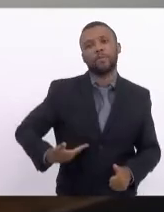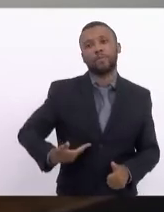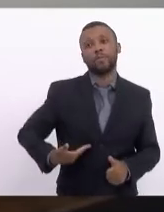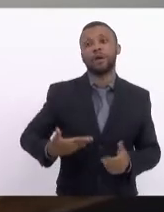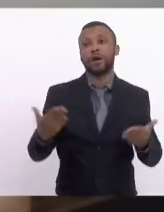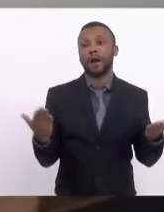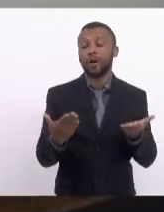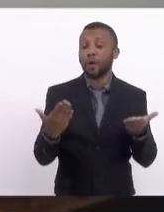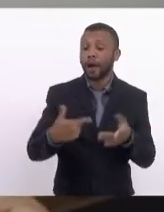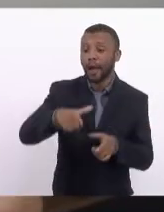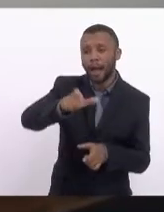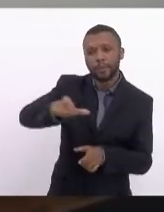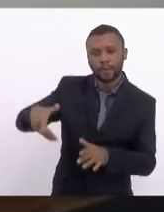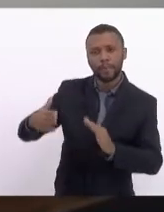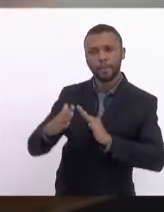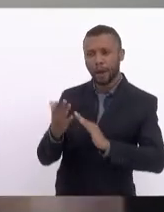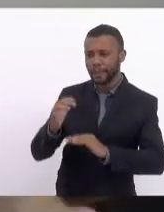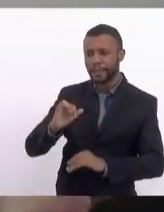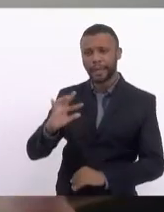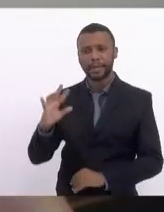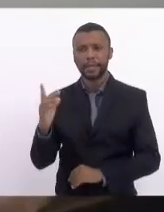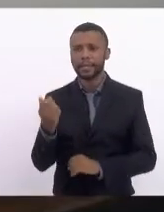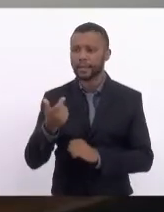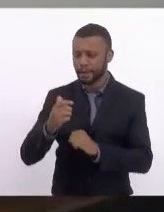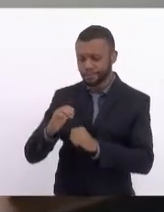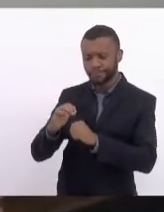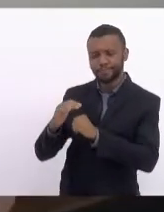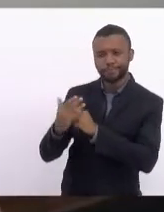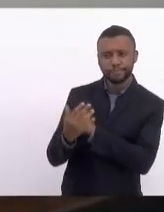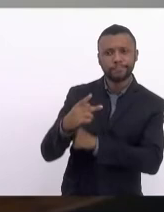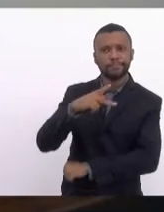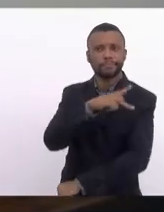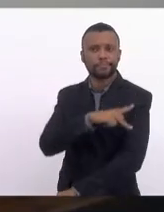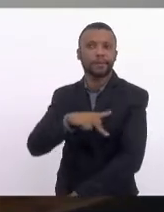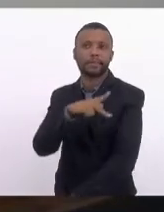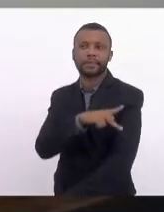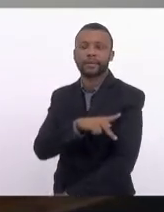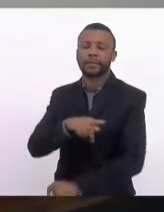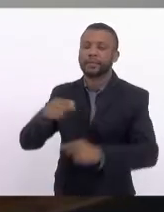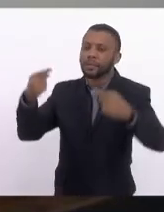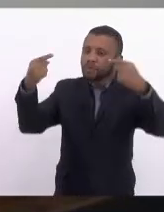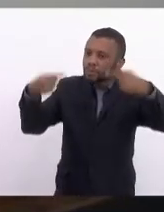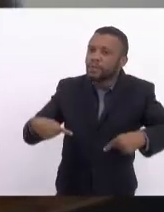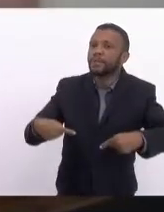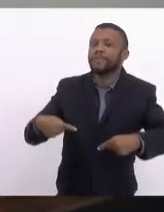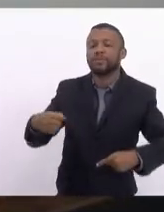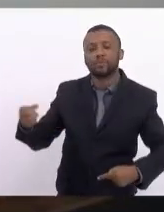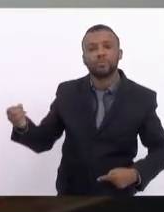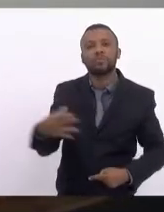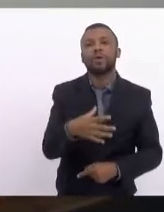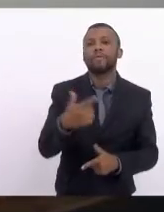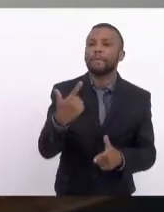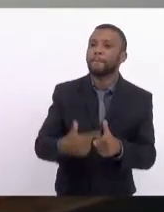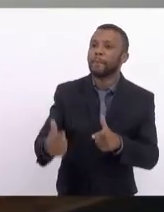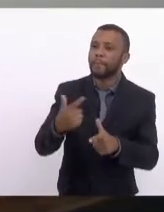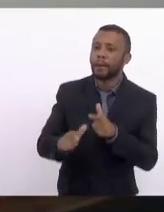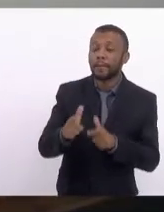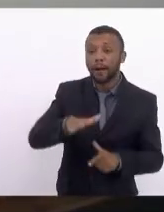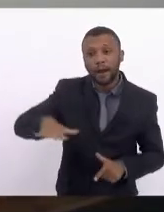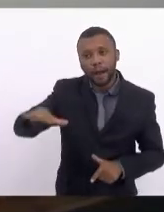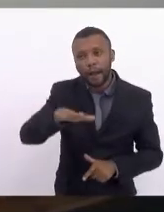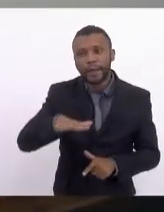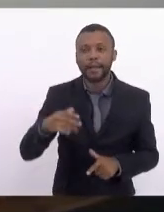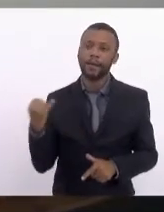moradoras de Paquetá parecem enfrentar um novo desafio, um novo problema em uma outra área essencial, que é